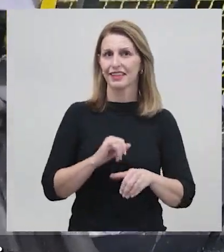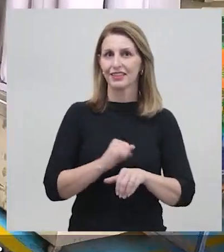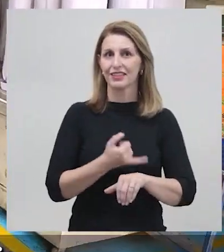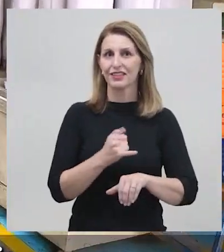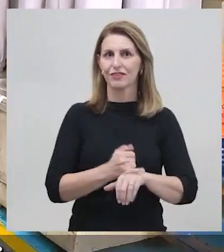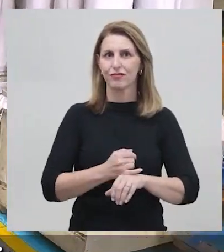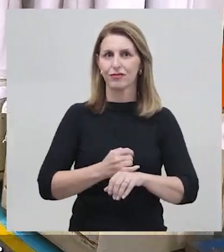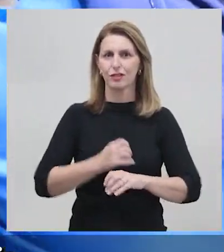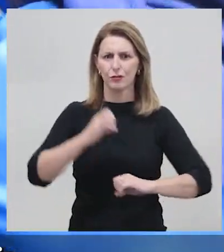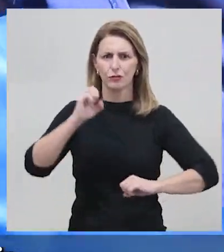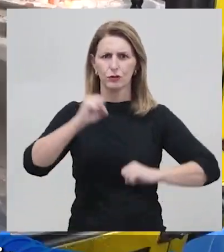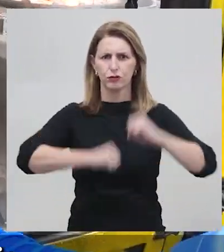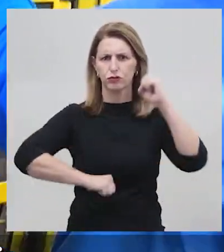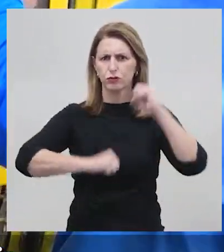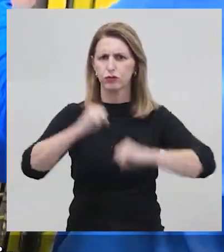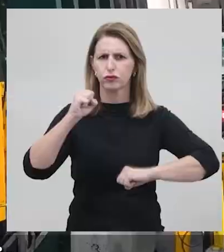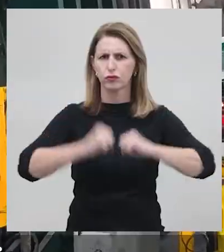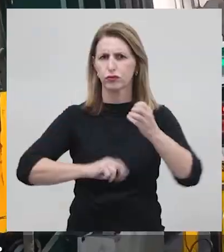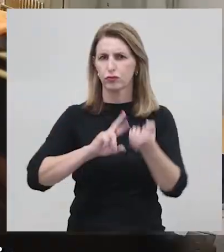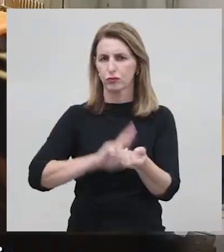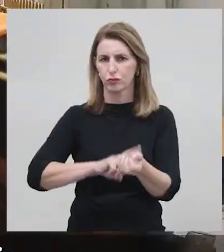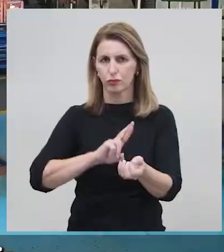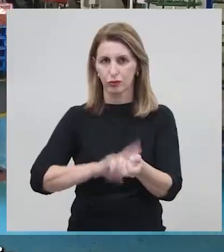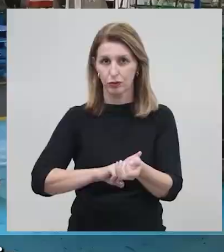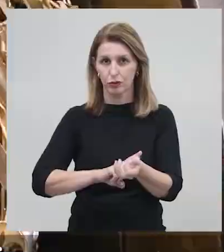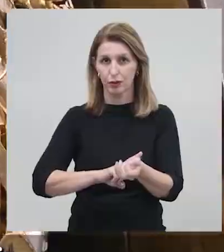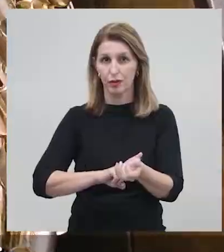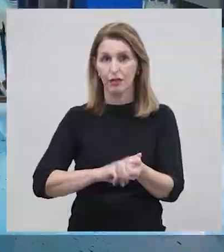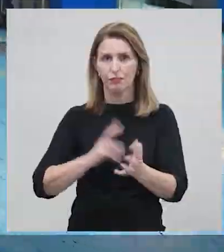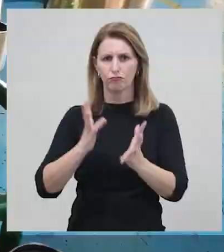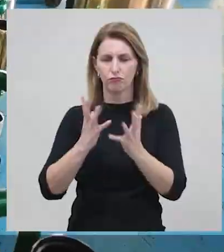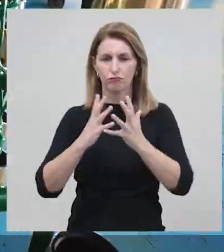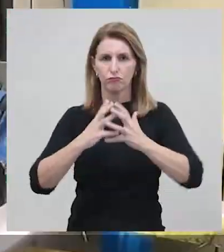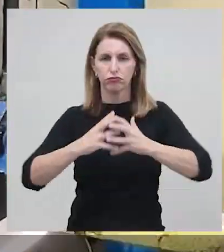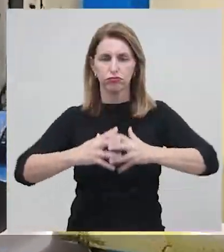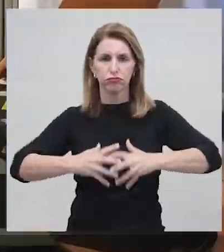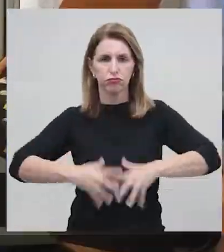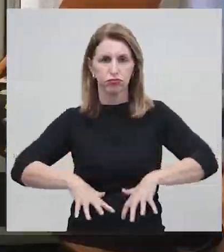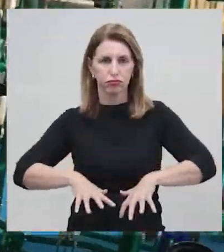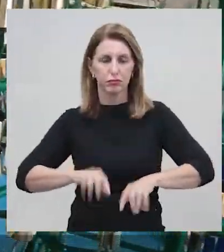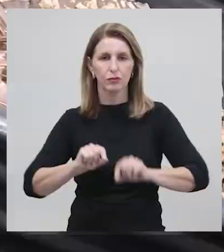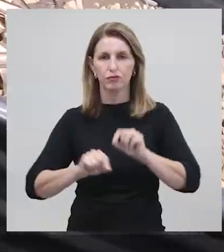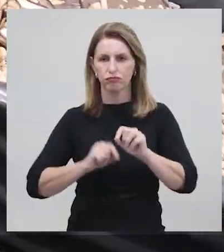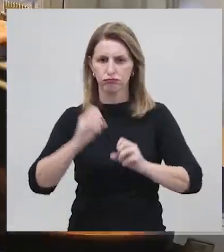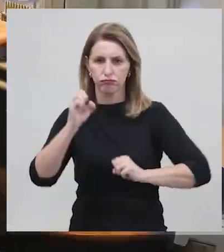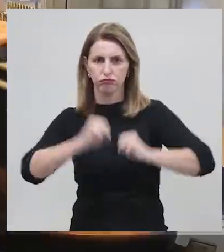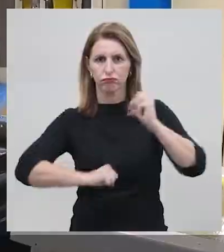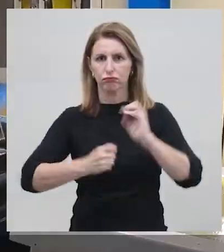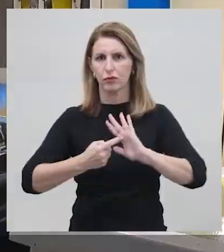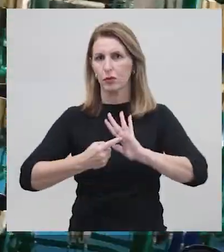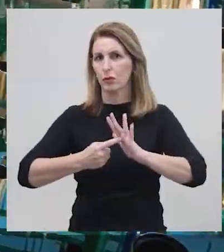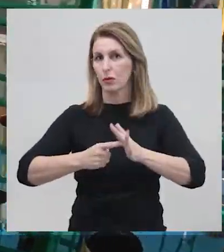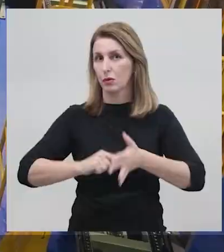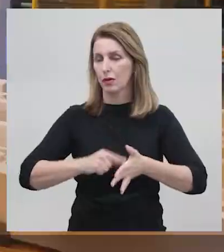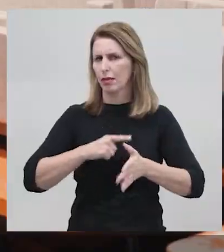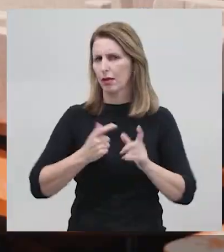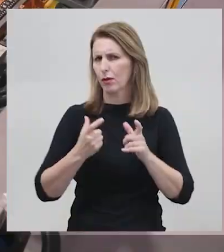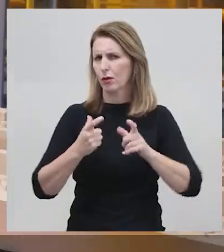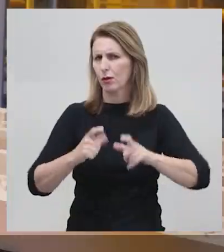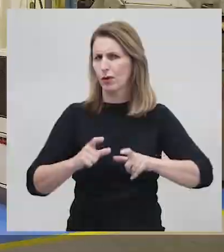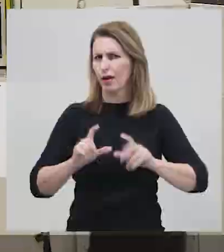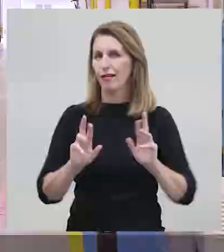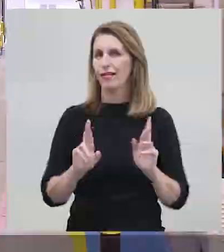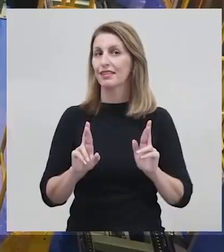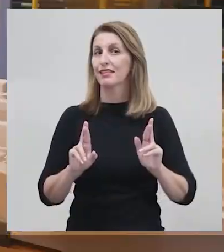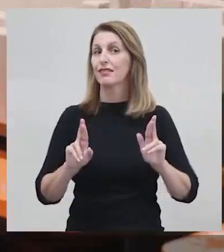Numa Joinville guiada pelo ritmo frenético da indústria, onde a cadência da vida é ditada pelas engrenagens, há um